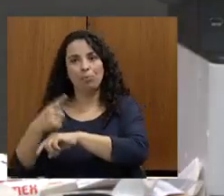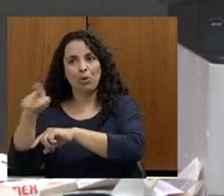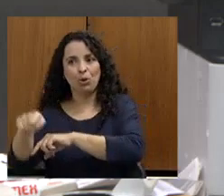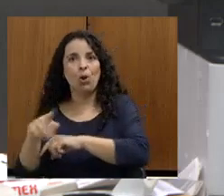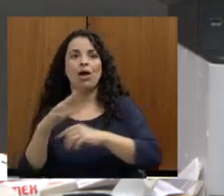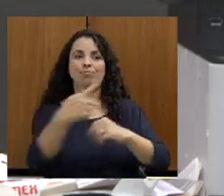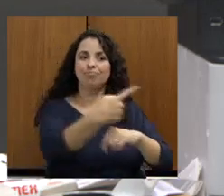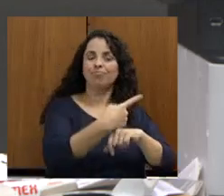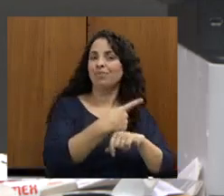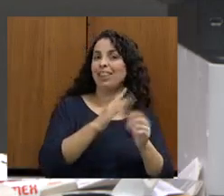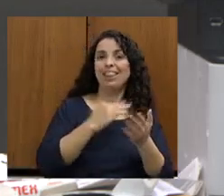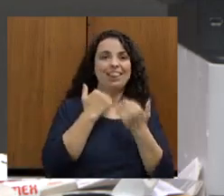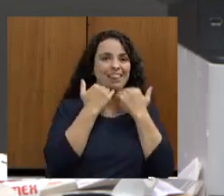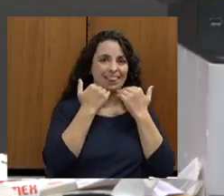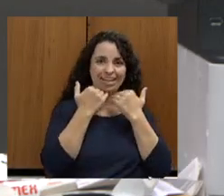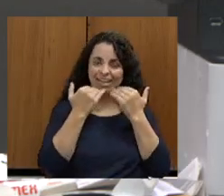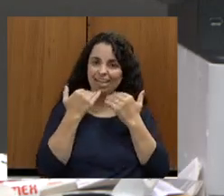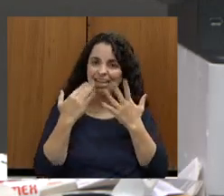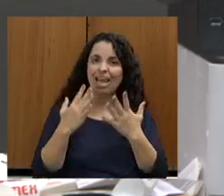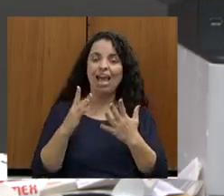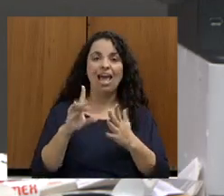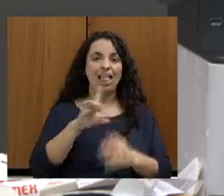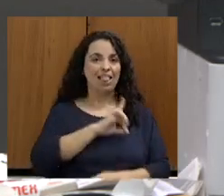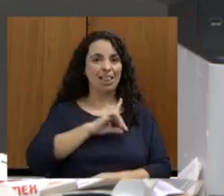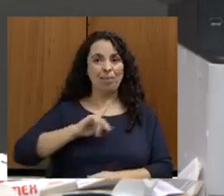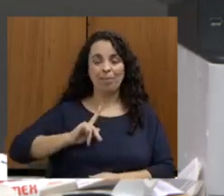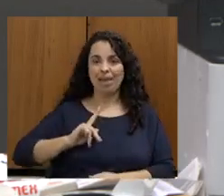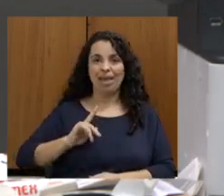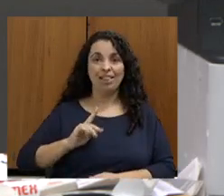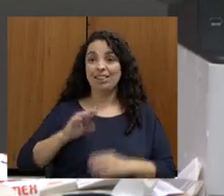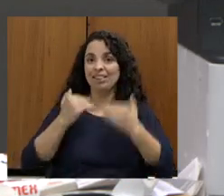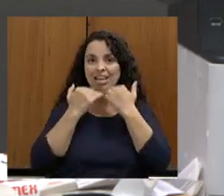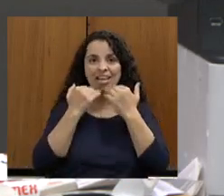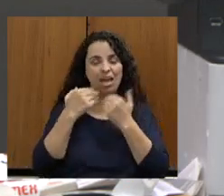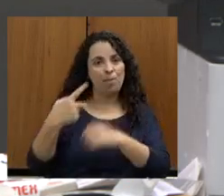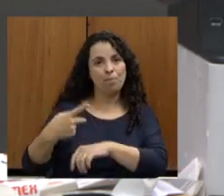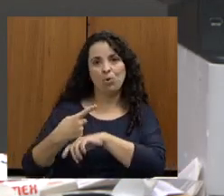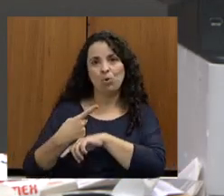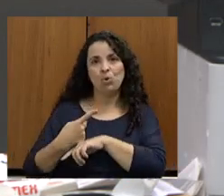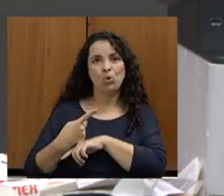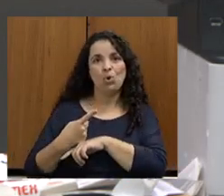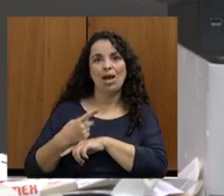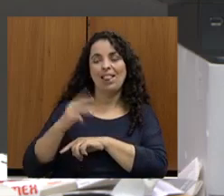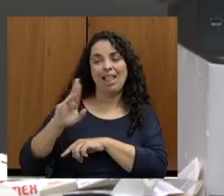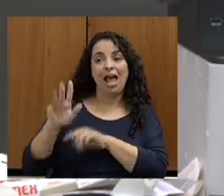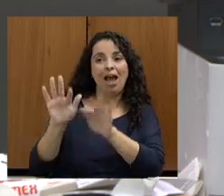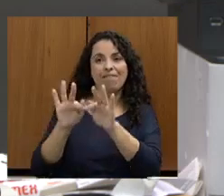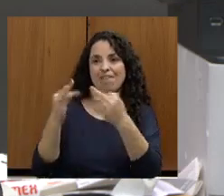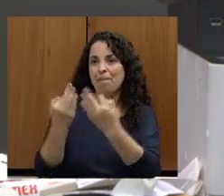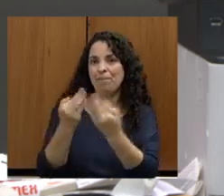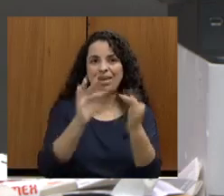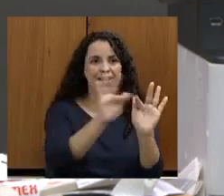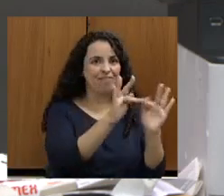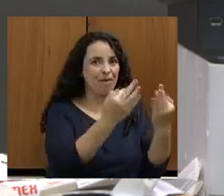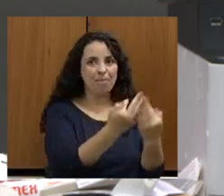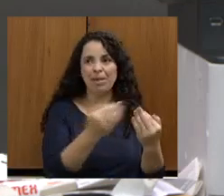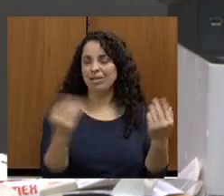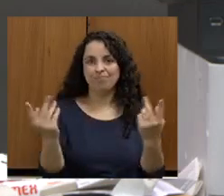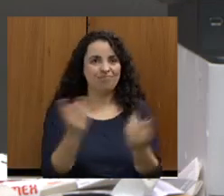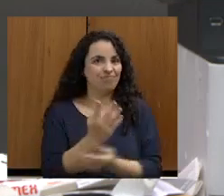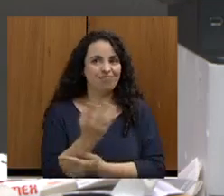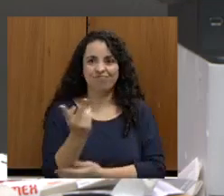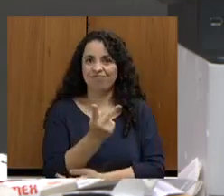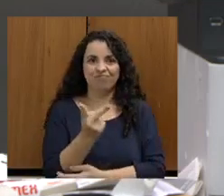a Defensoria Pública não foi procurada nem pela família de nenhum dos dois